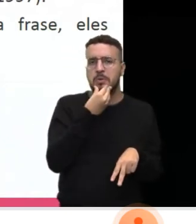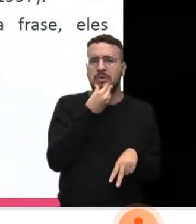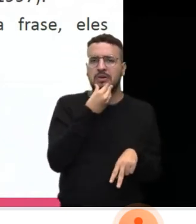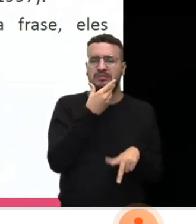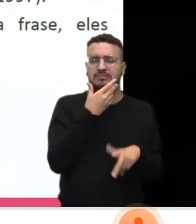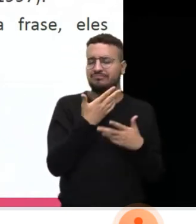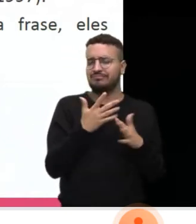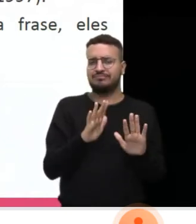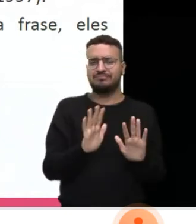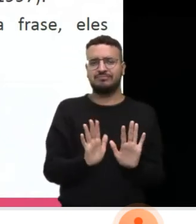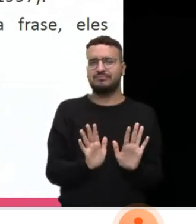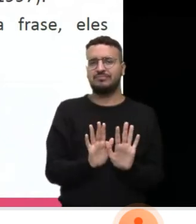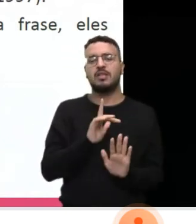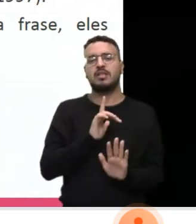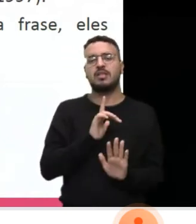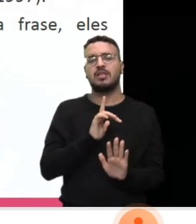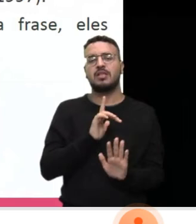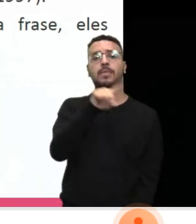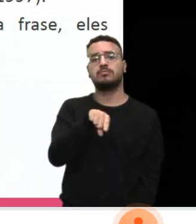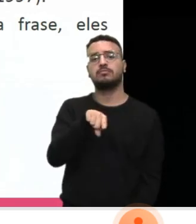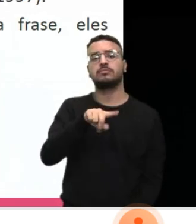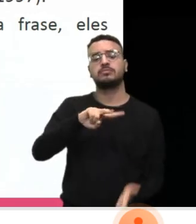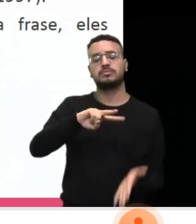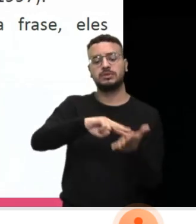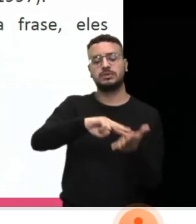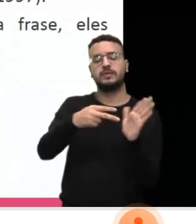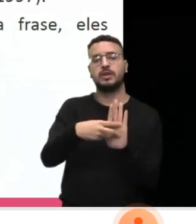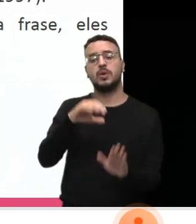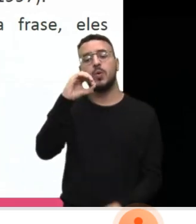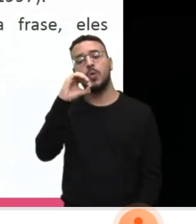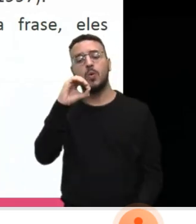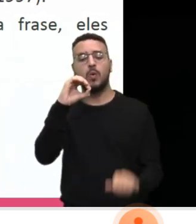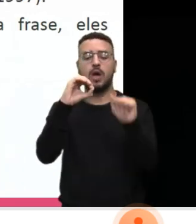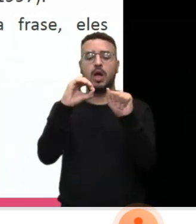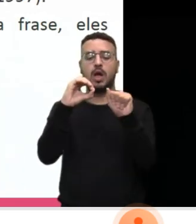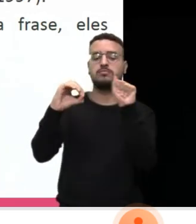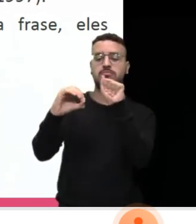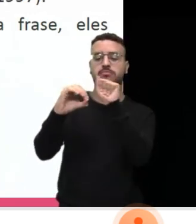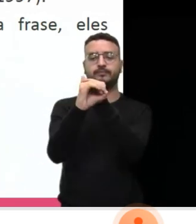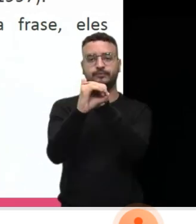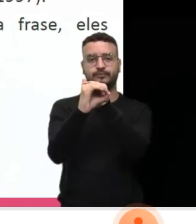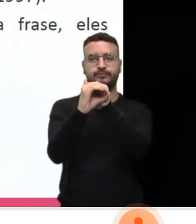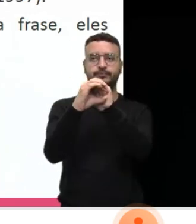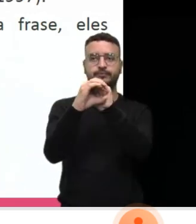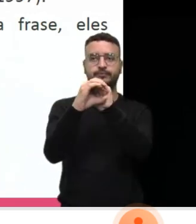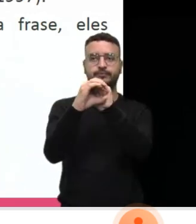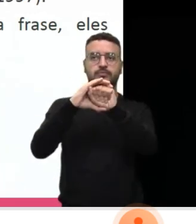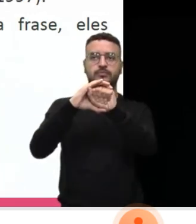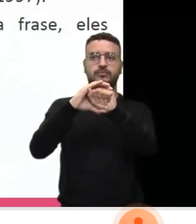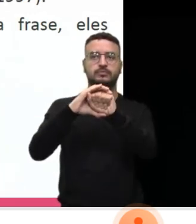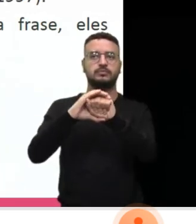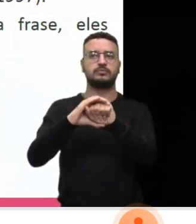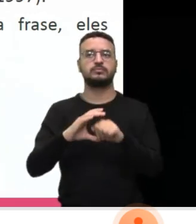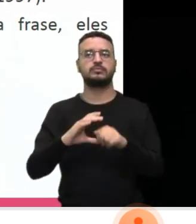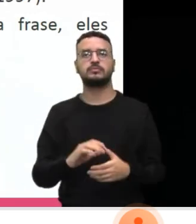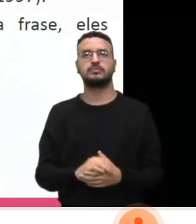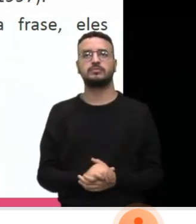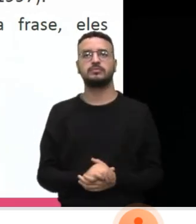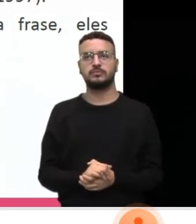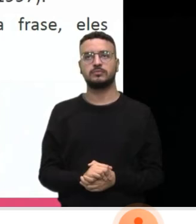aos adjetivos, na escrita, você pode perceber que tem um arroba. Não havendo, então, a marca